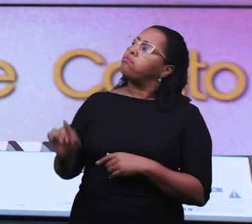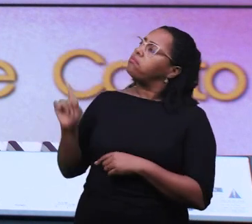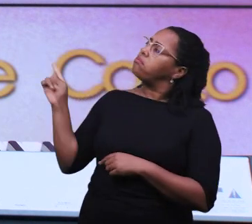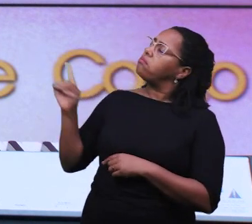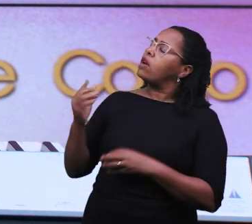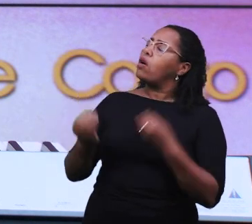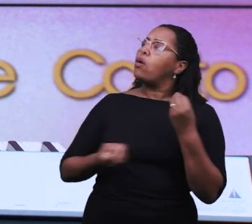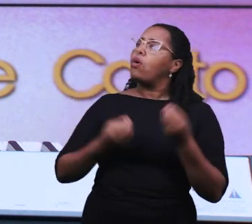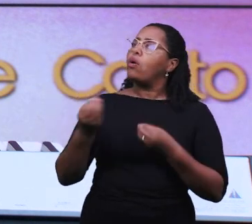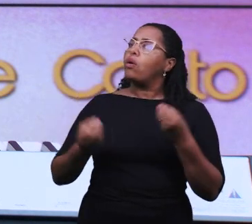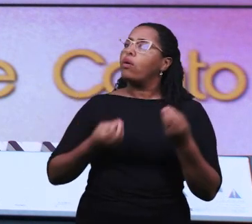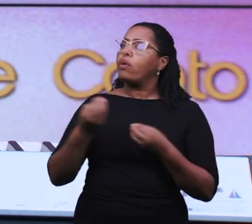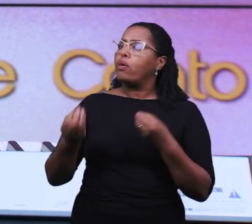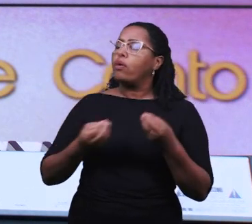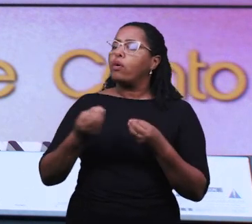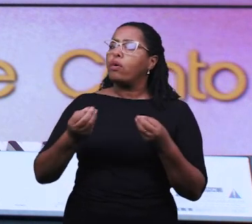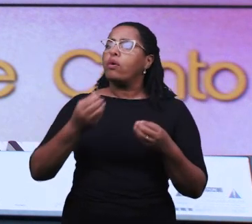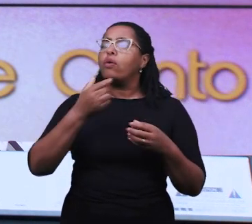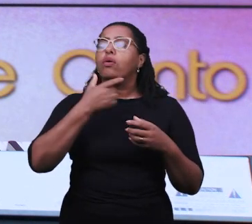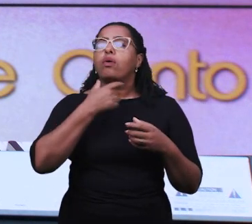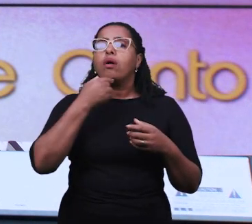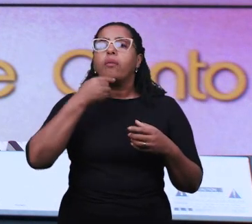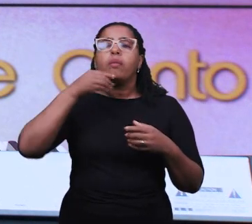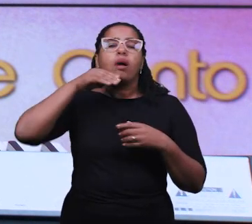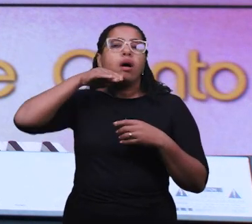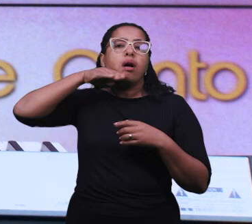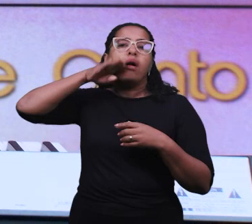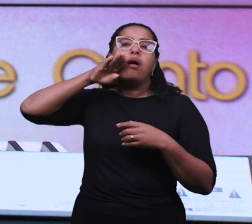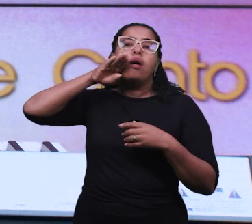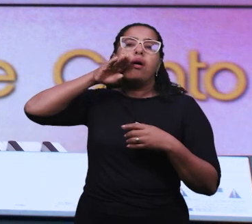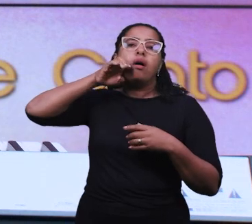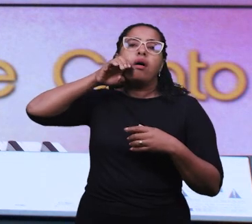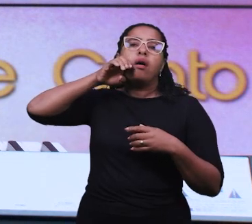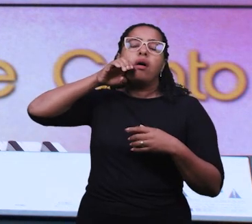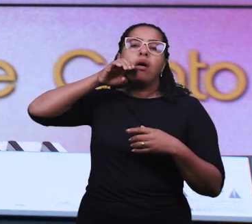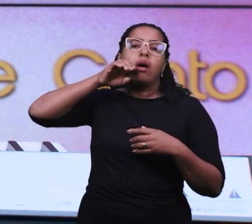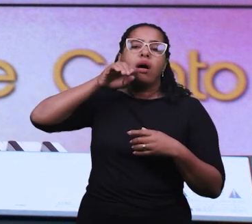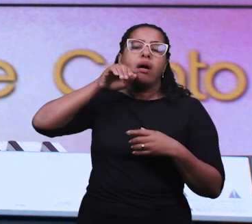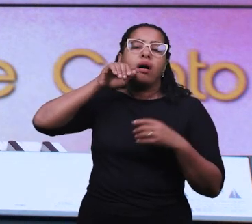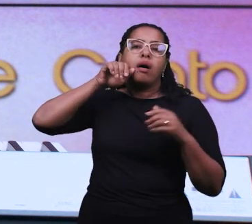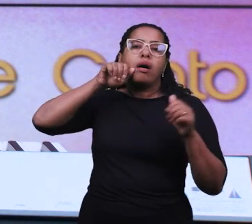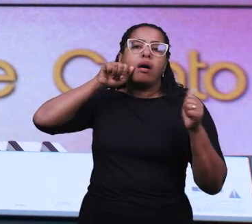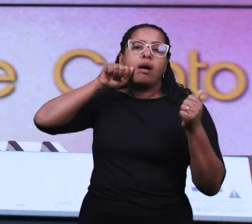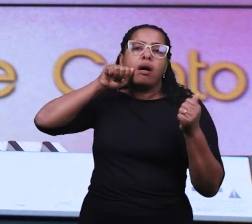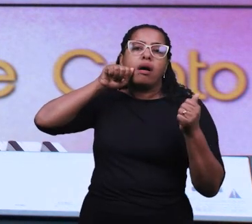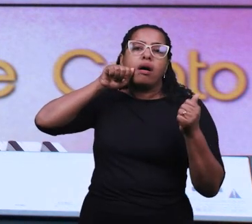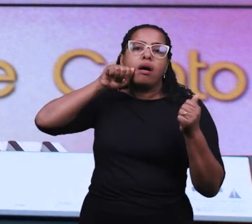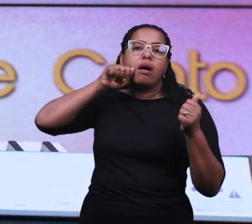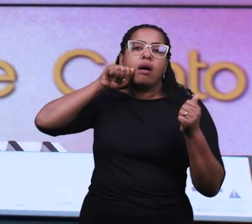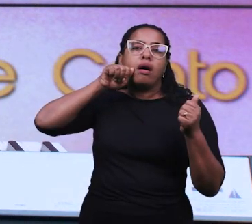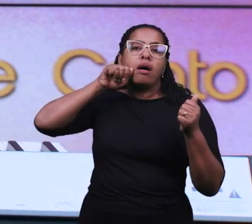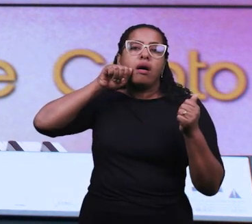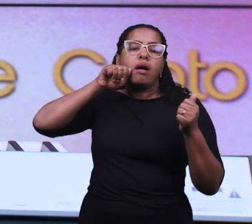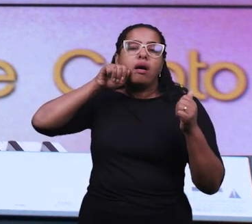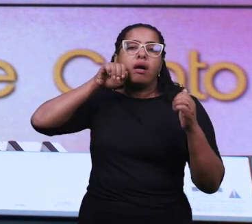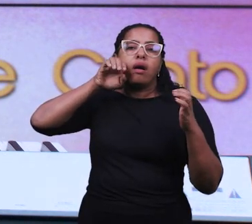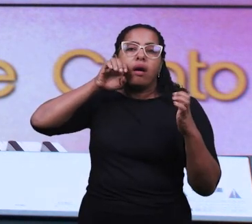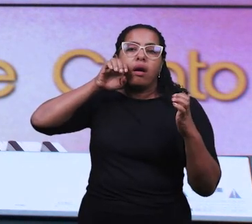a posição da musculatura da língua em cada uma das vogais.